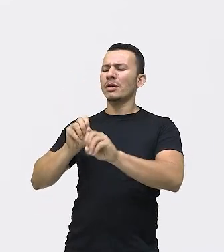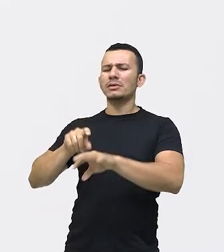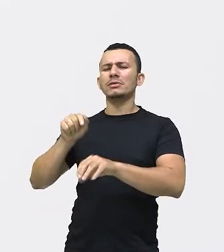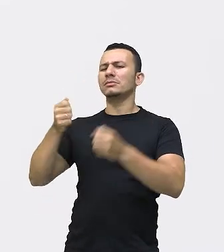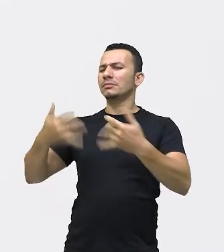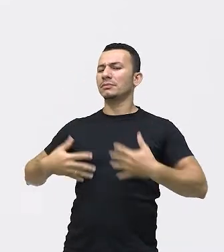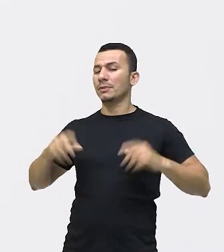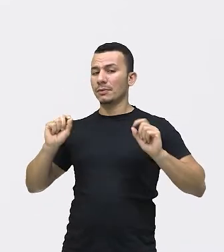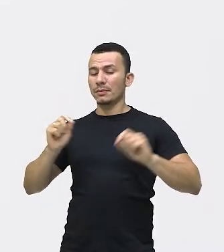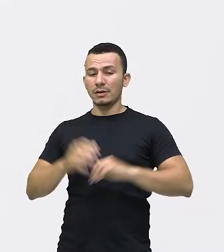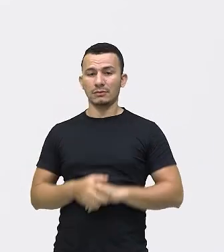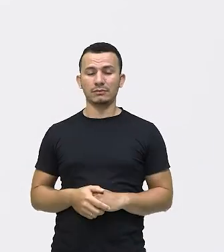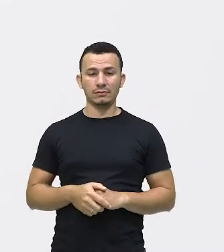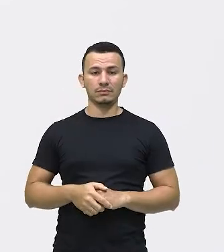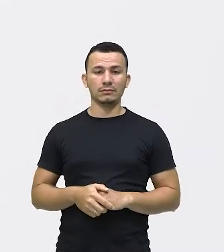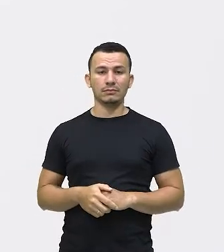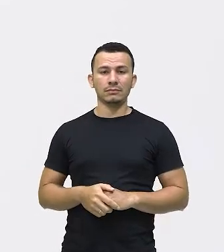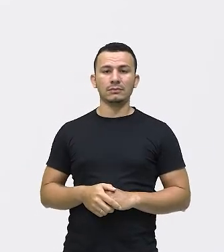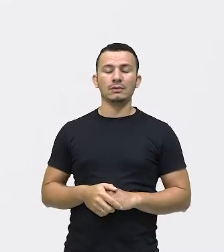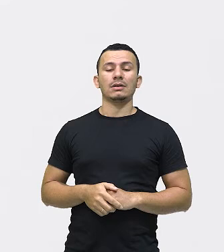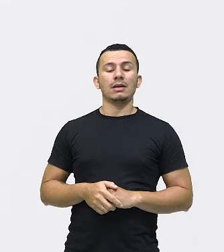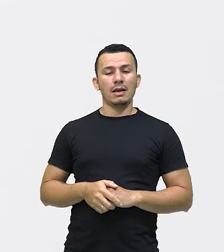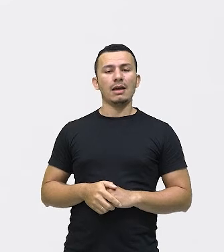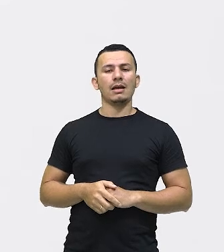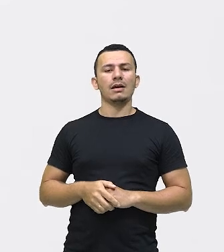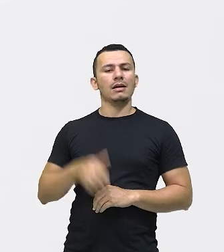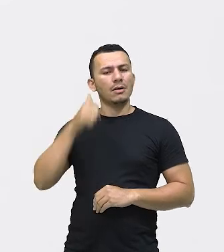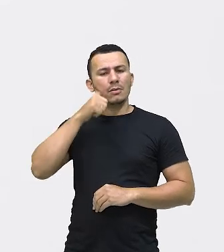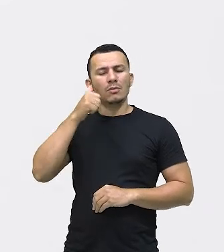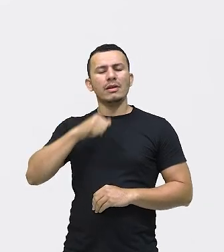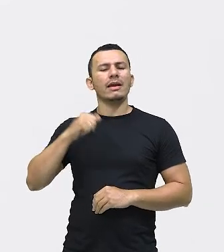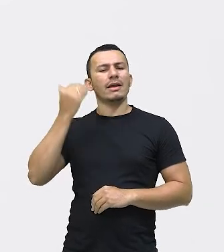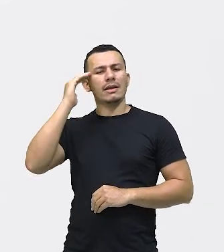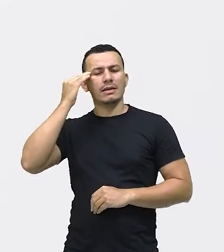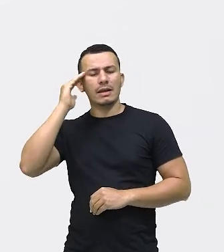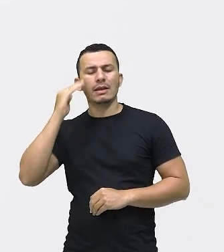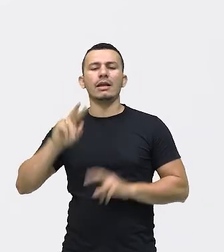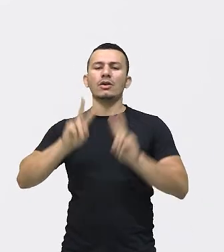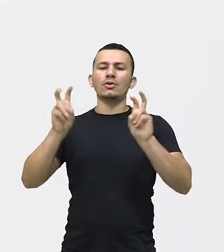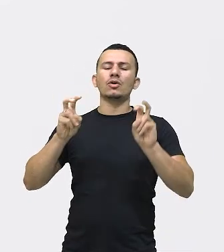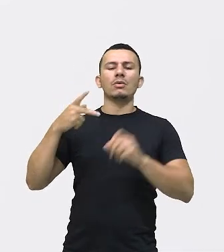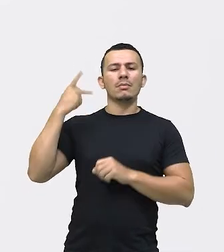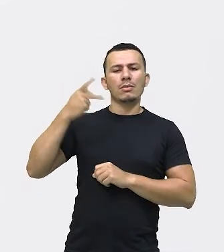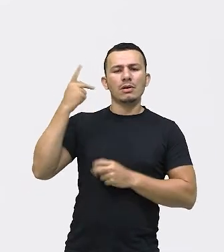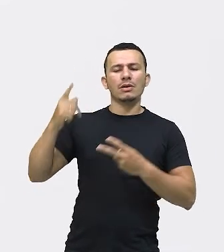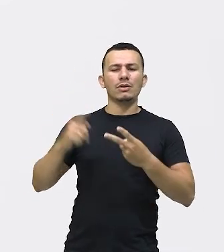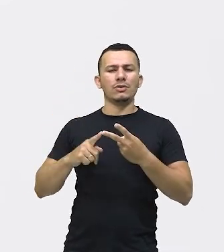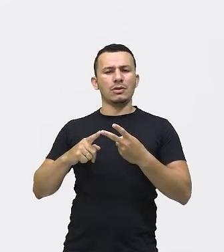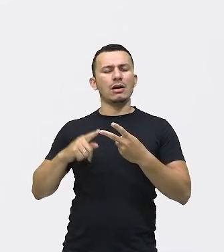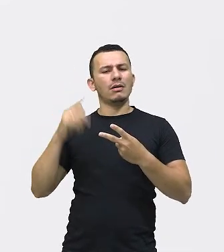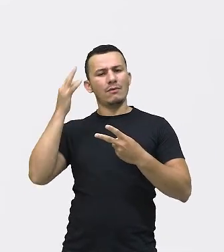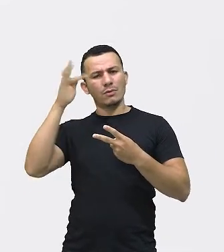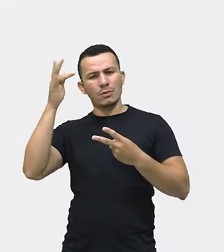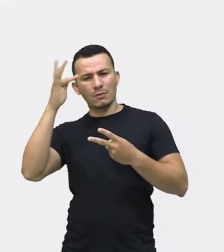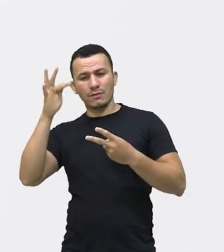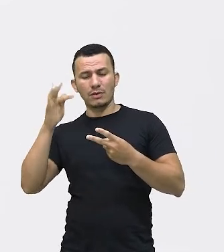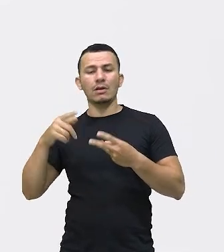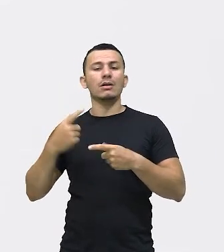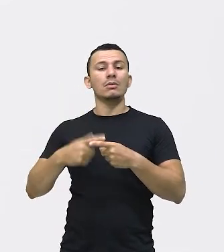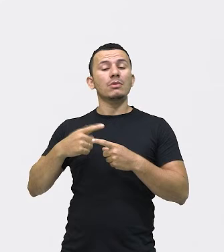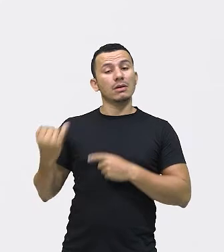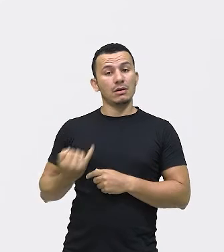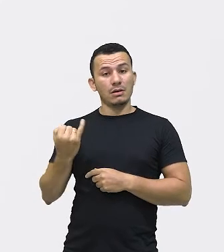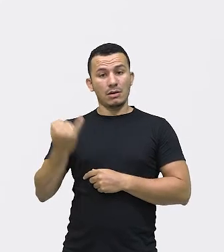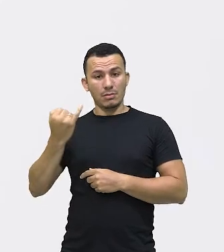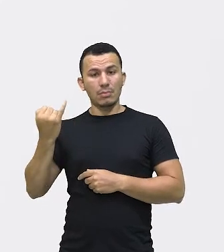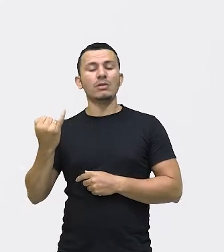A. Conduzir a mulher a entender exclusivamente de política, de filosofia, pois isso seria importante na